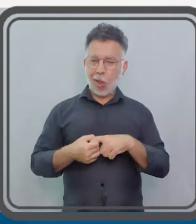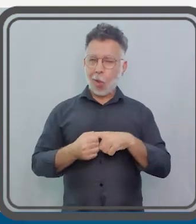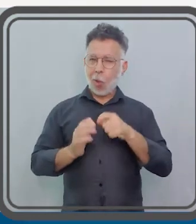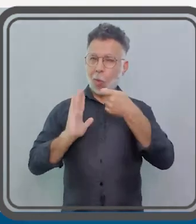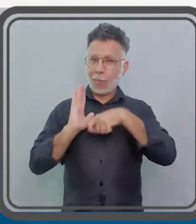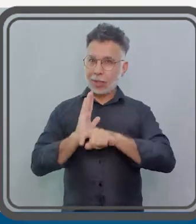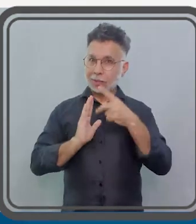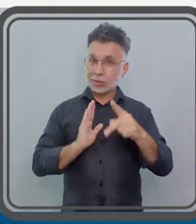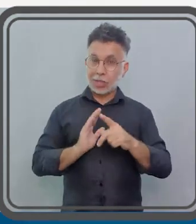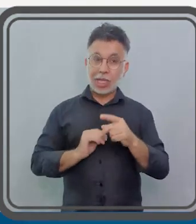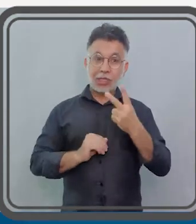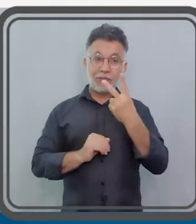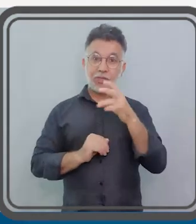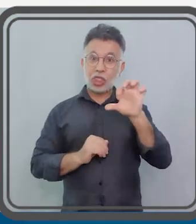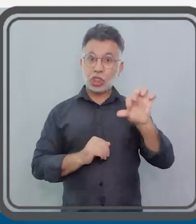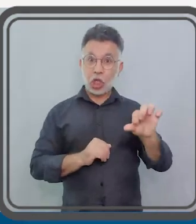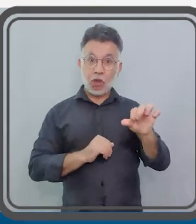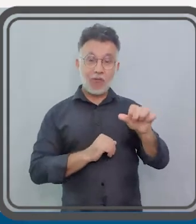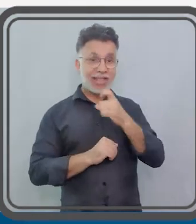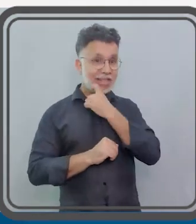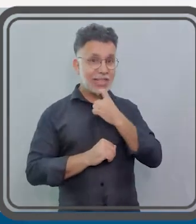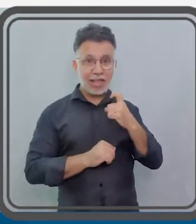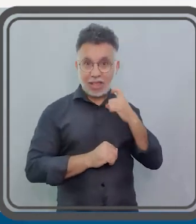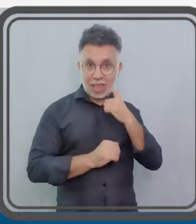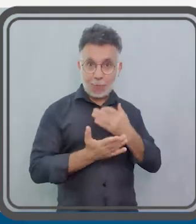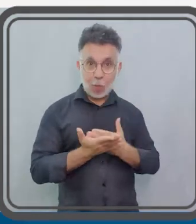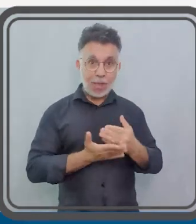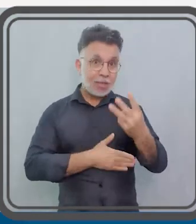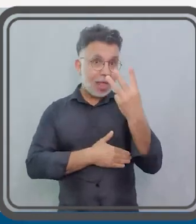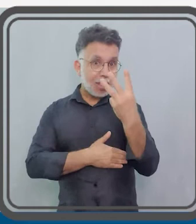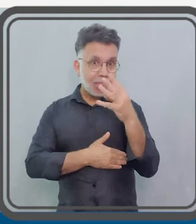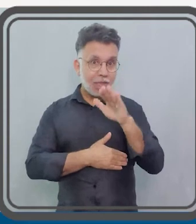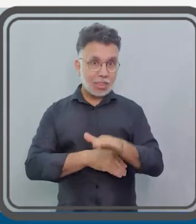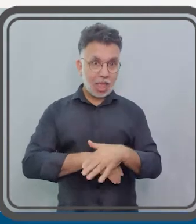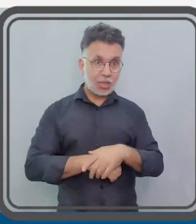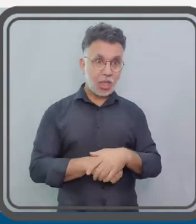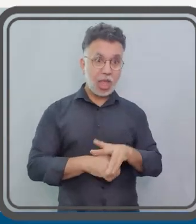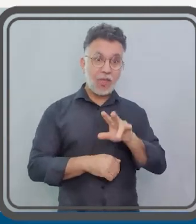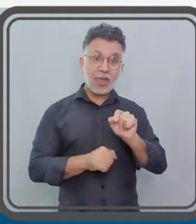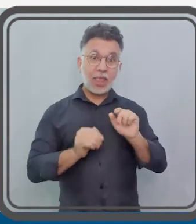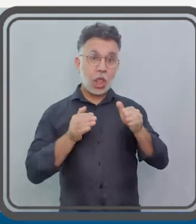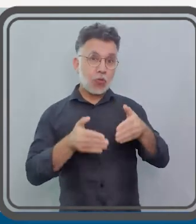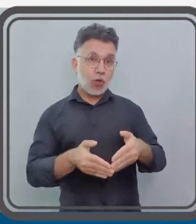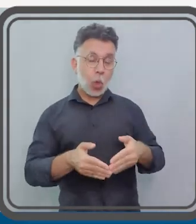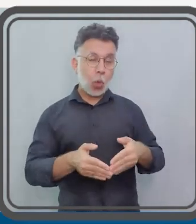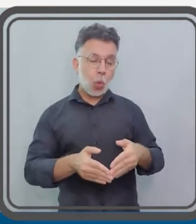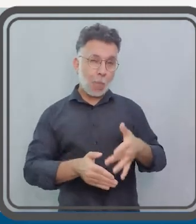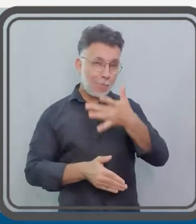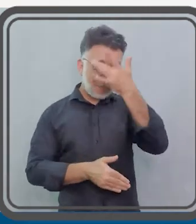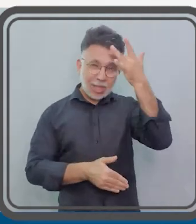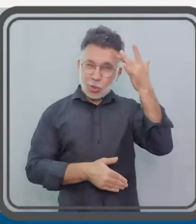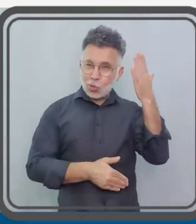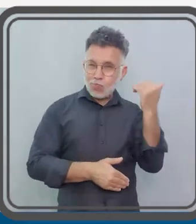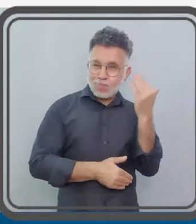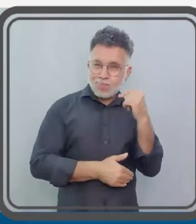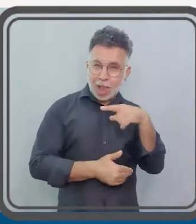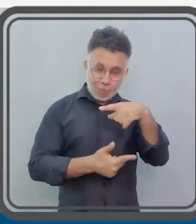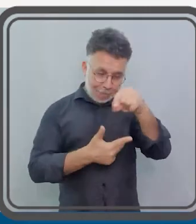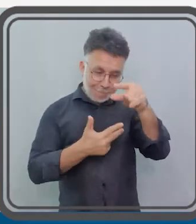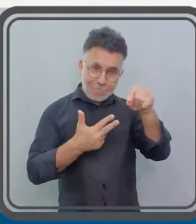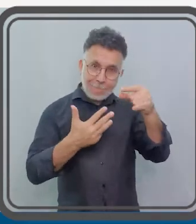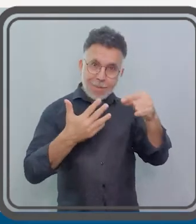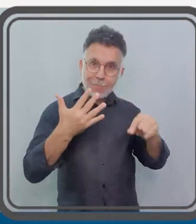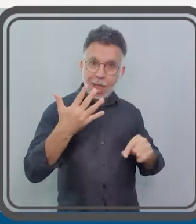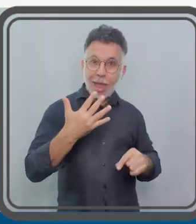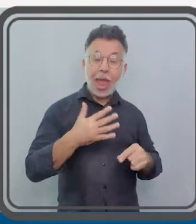pessoal. 29 de setembro, a partir das 3 horas, a gente vai estar num fórum aqui com nomes selecionados do mercado